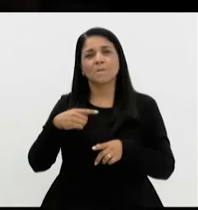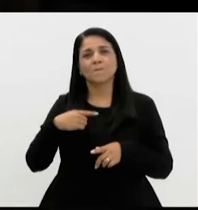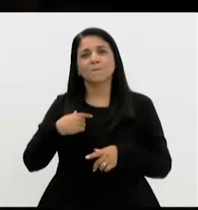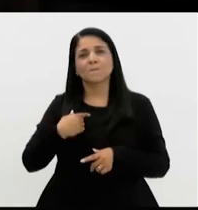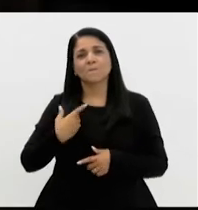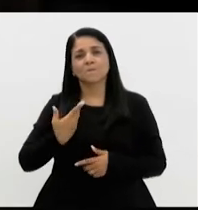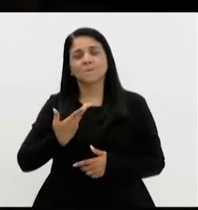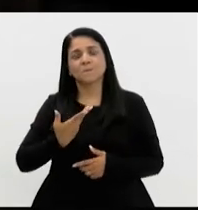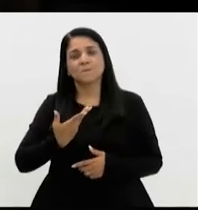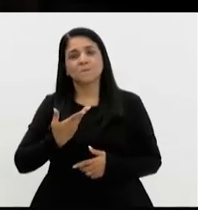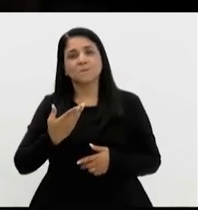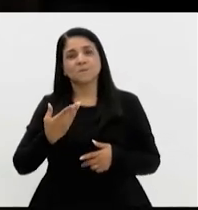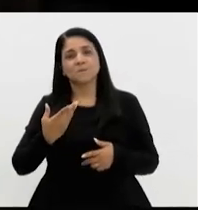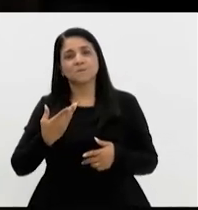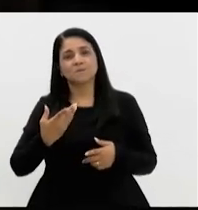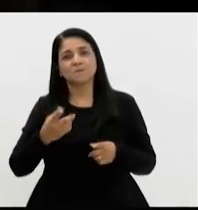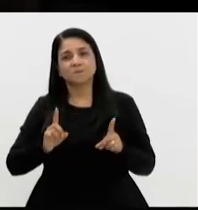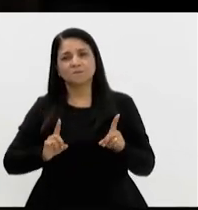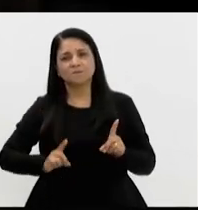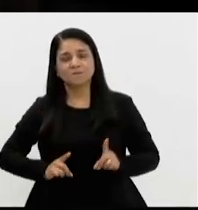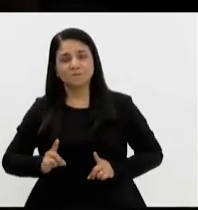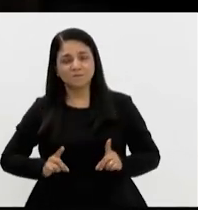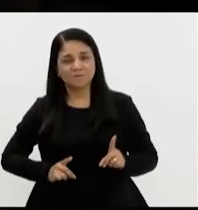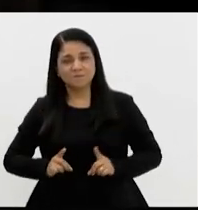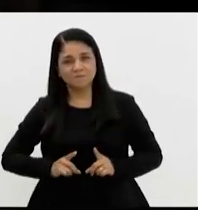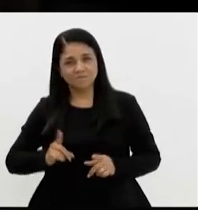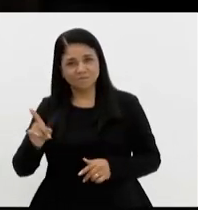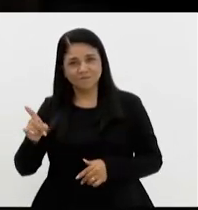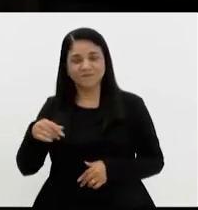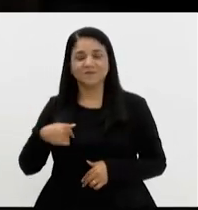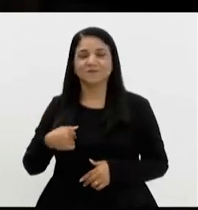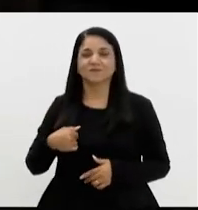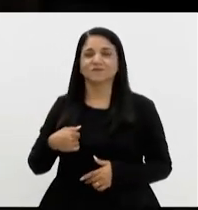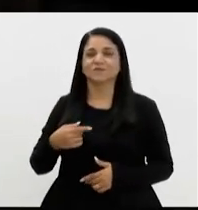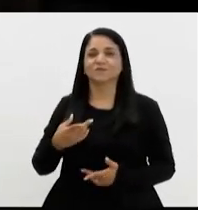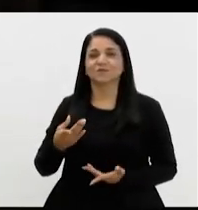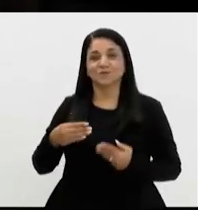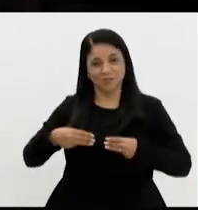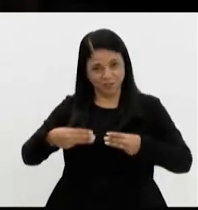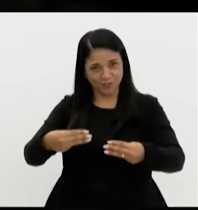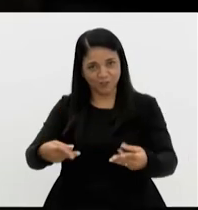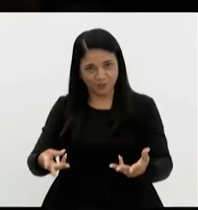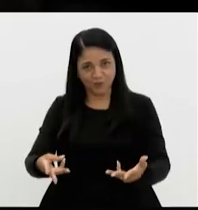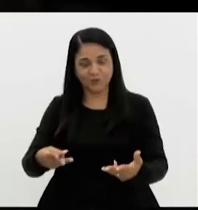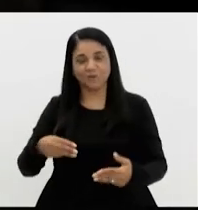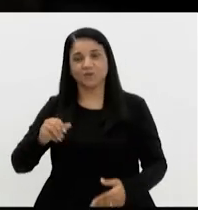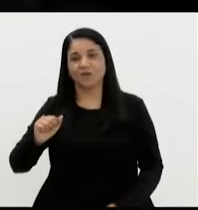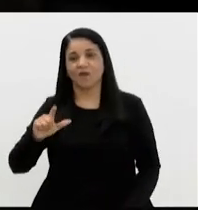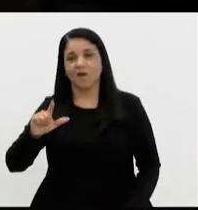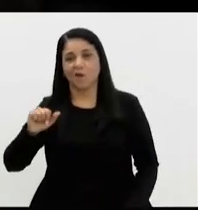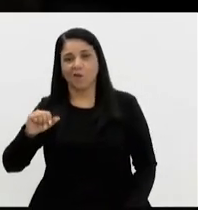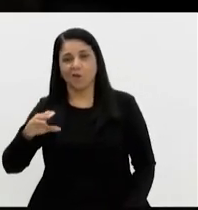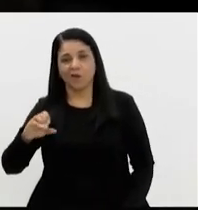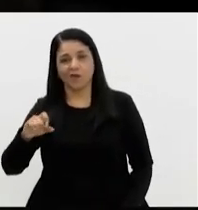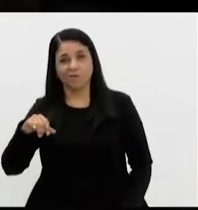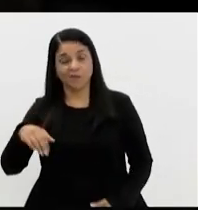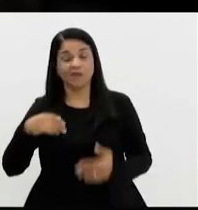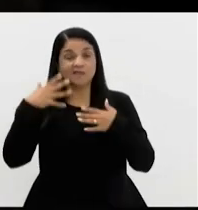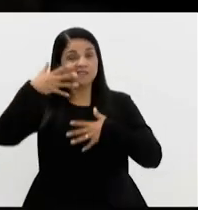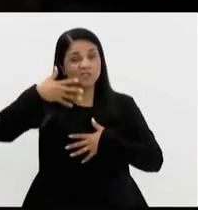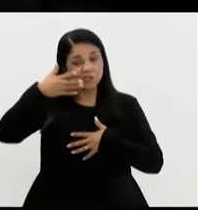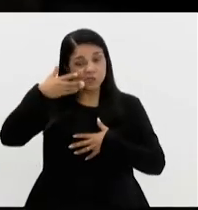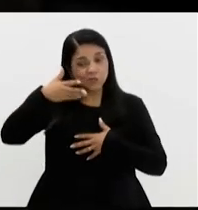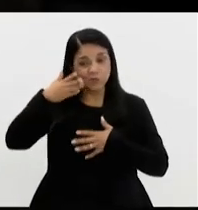chamados de alquimim não al e ele dizia dizem muitos Dr solto que esse discurso é atribuída a